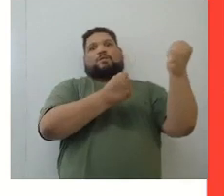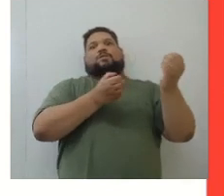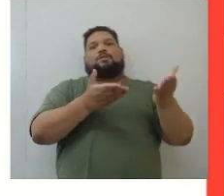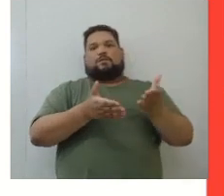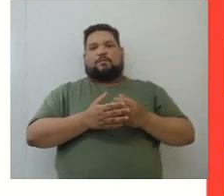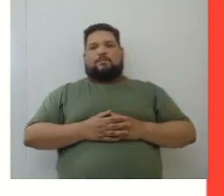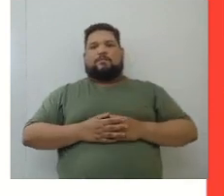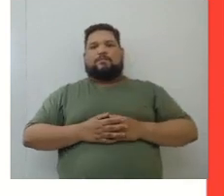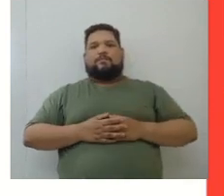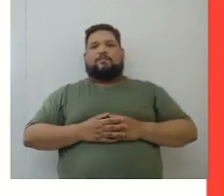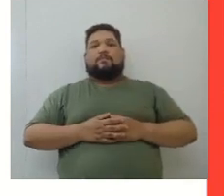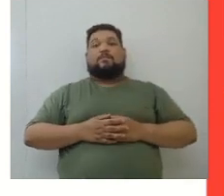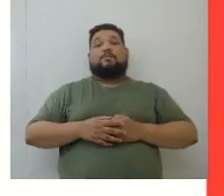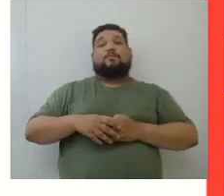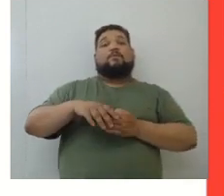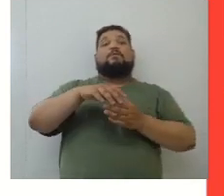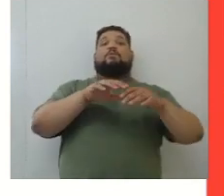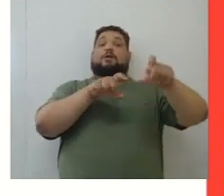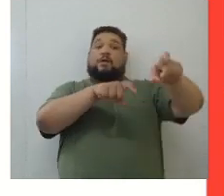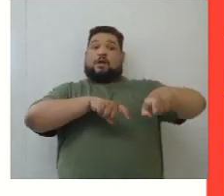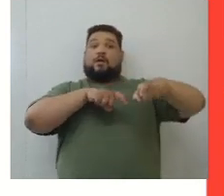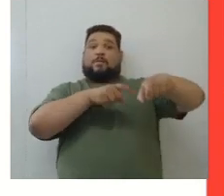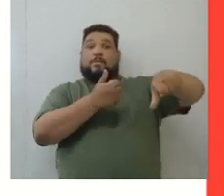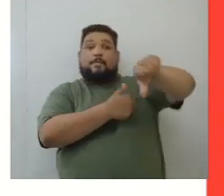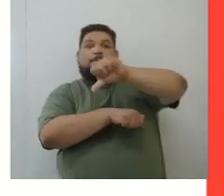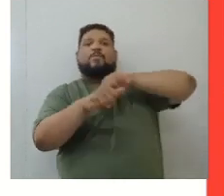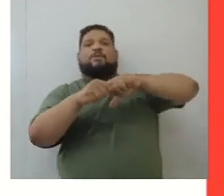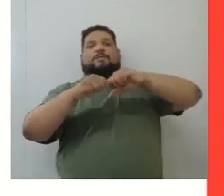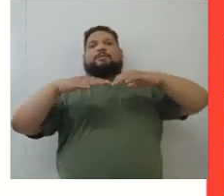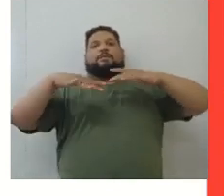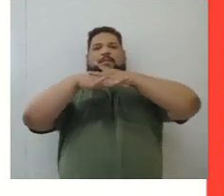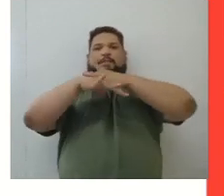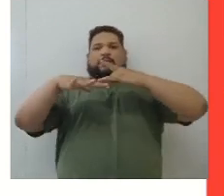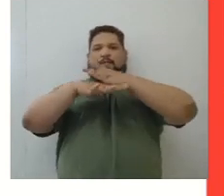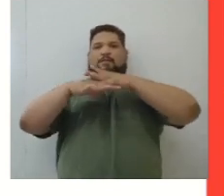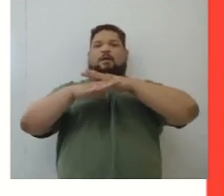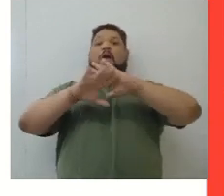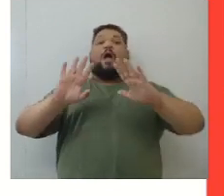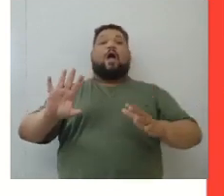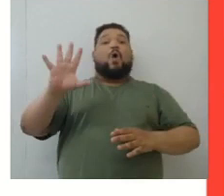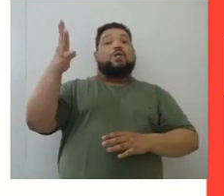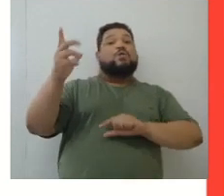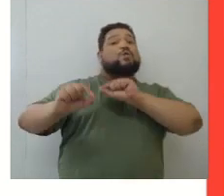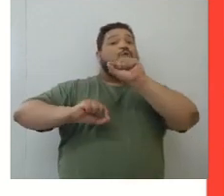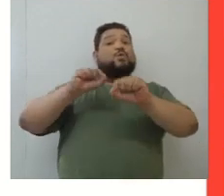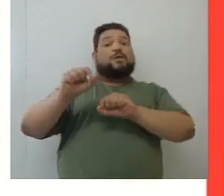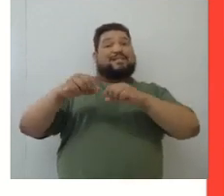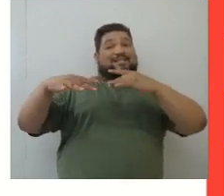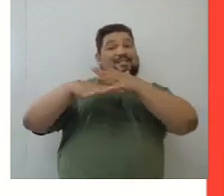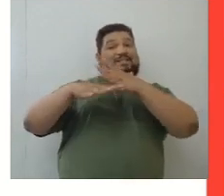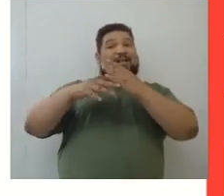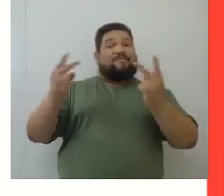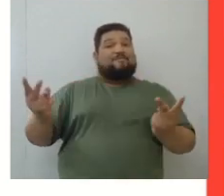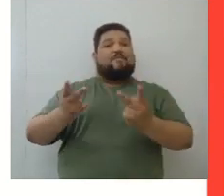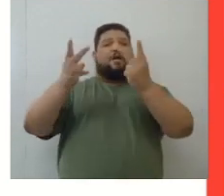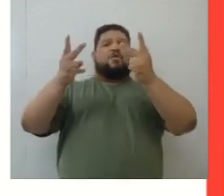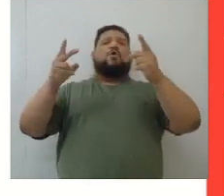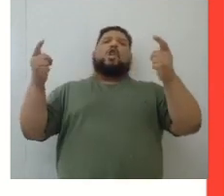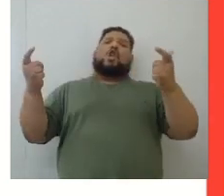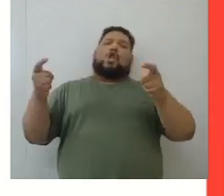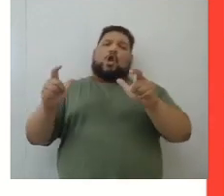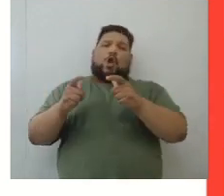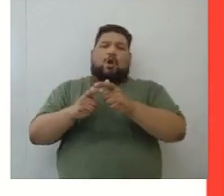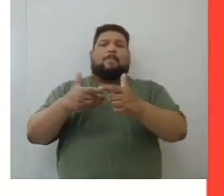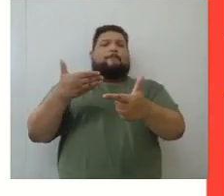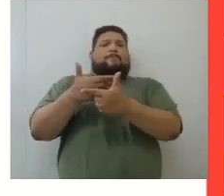essa descentralização do campo para a cidade vai fazer com que a cidade perca seu valor, ficando sem função.